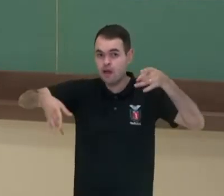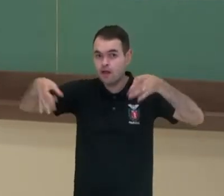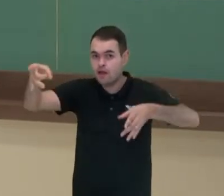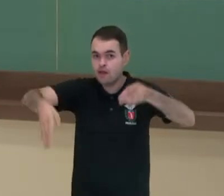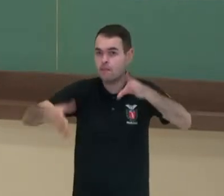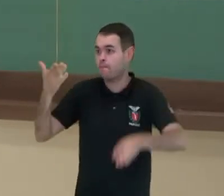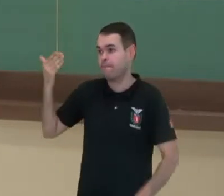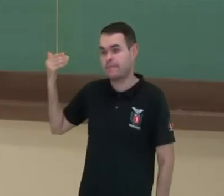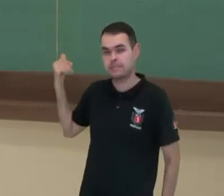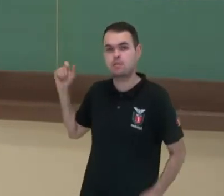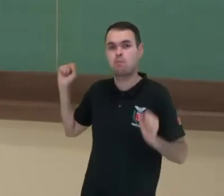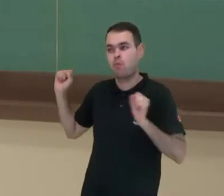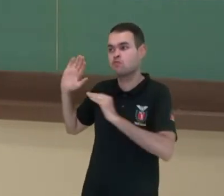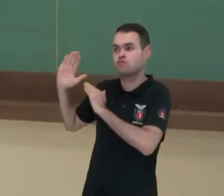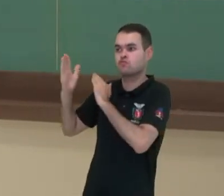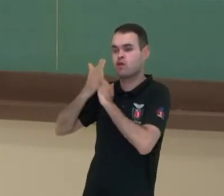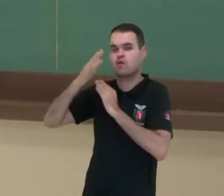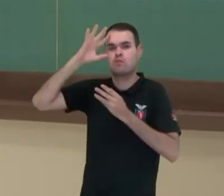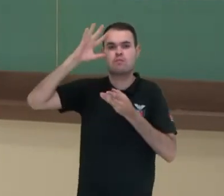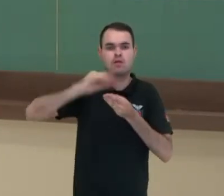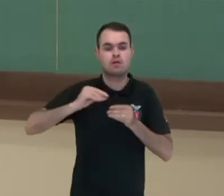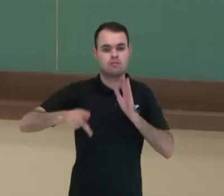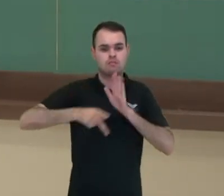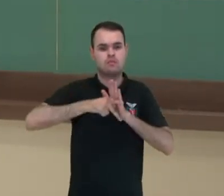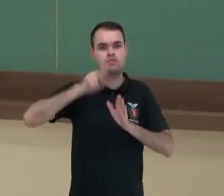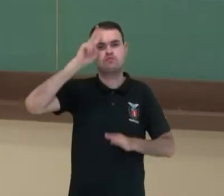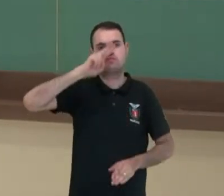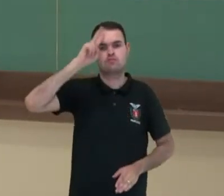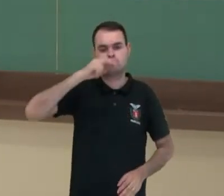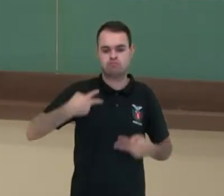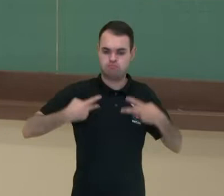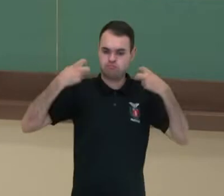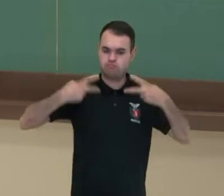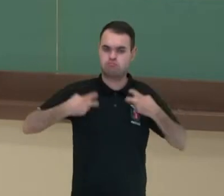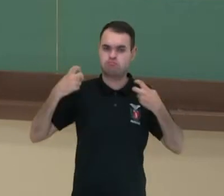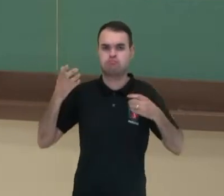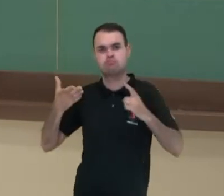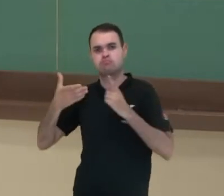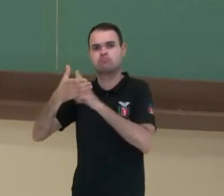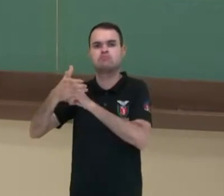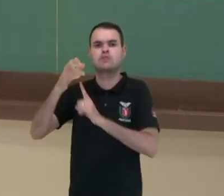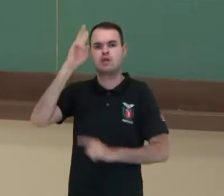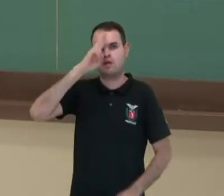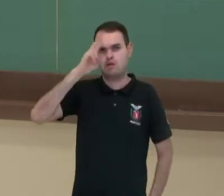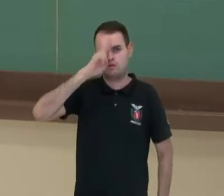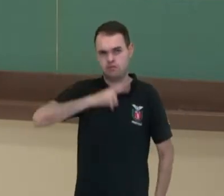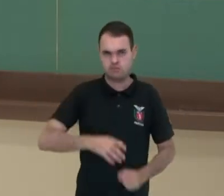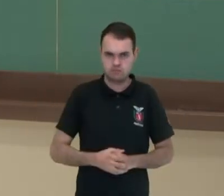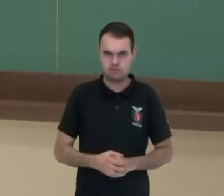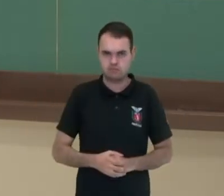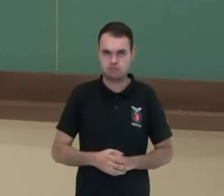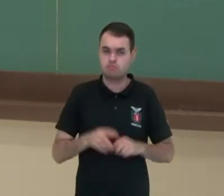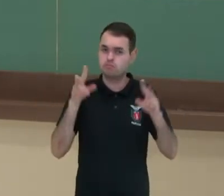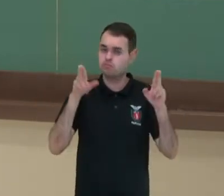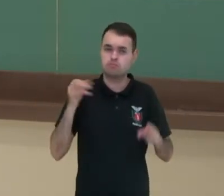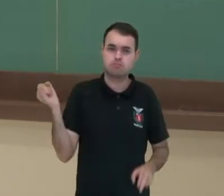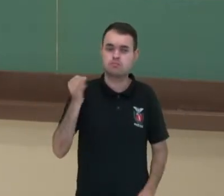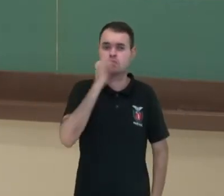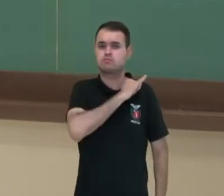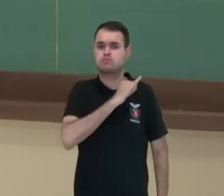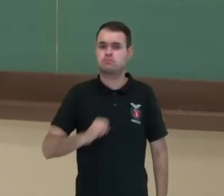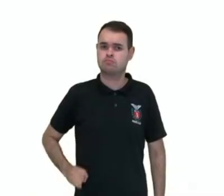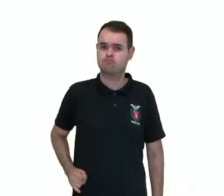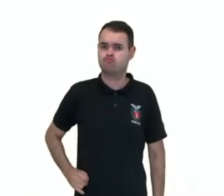pode ajudá-la a compreender sua própria história e a se reconhecer como sujeito da história. Tão importante quanto os imperadores, os generais,